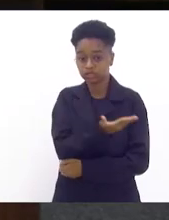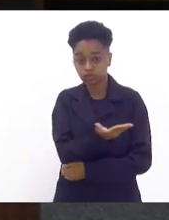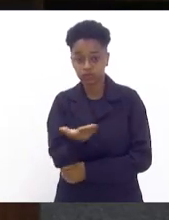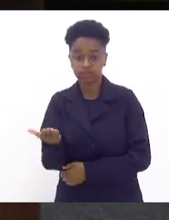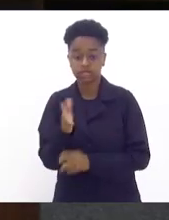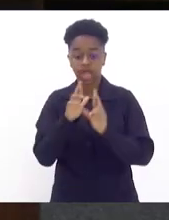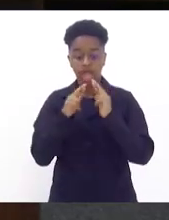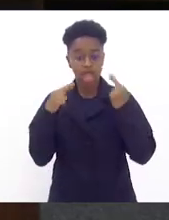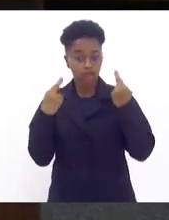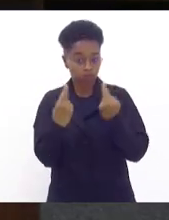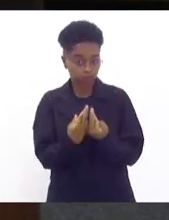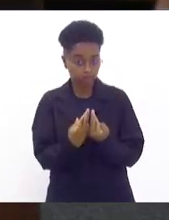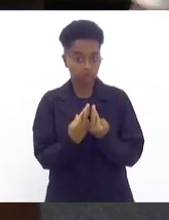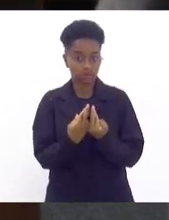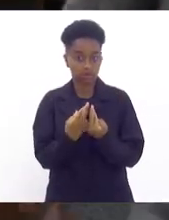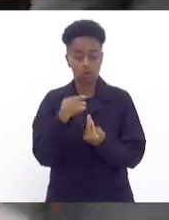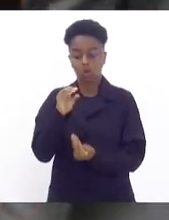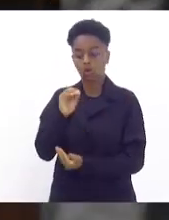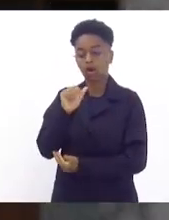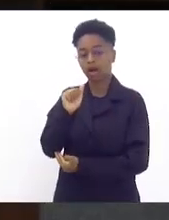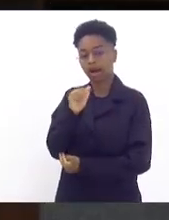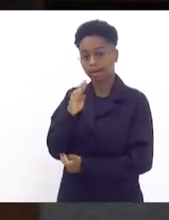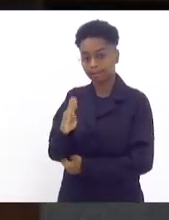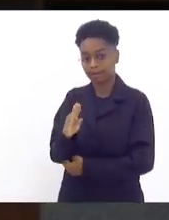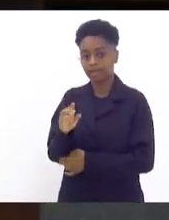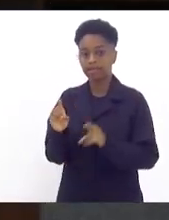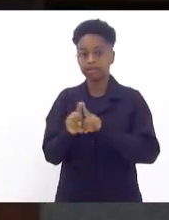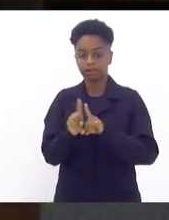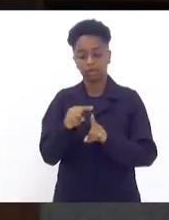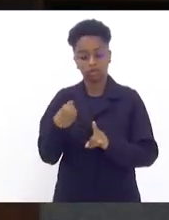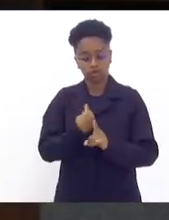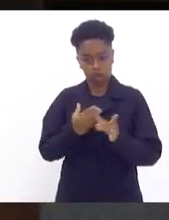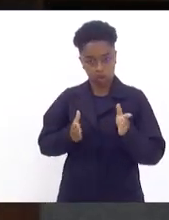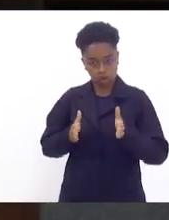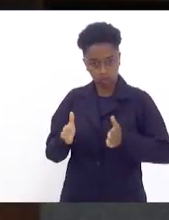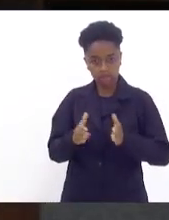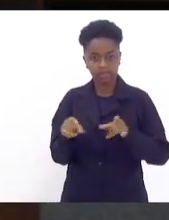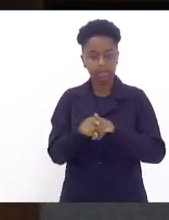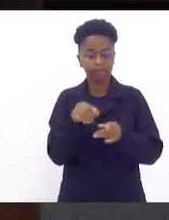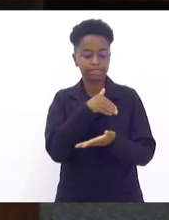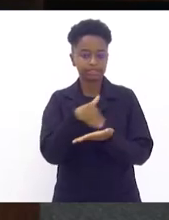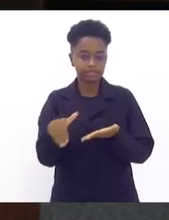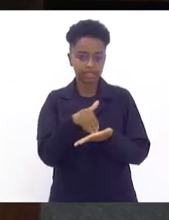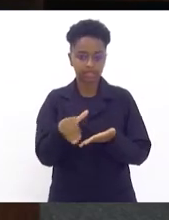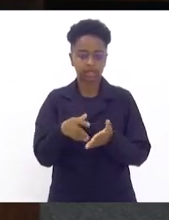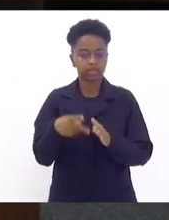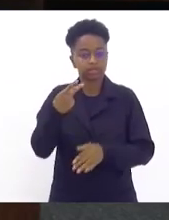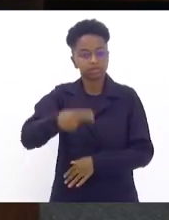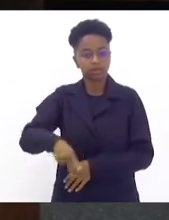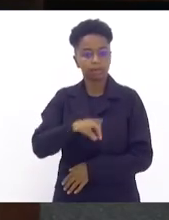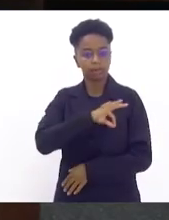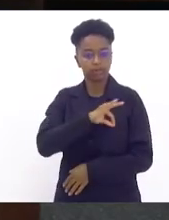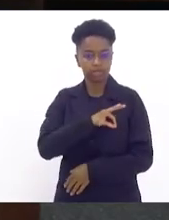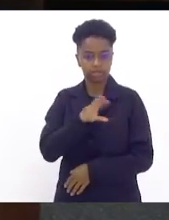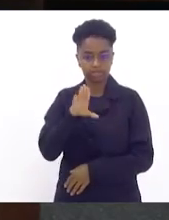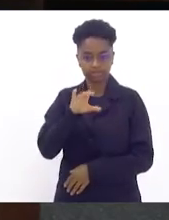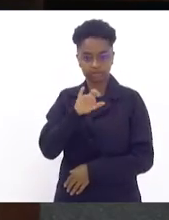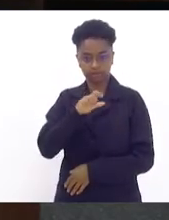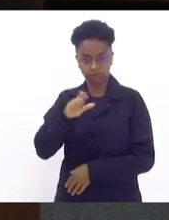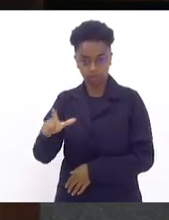uma reunião entre a OAB, nosso mandato, e a Secretaria da Polícia Civil, para que